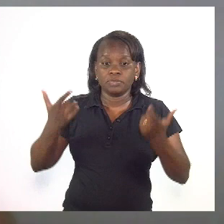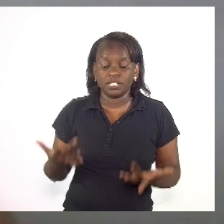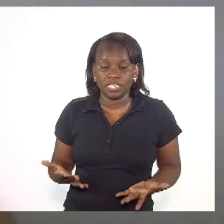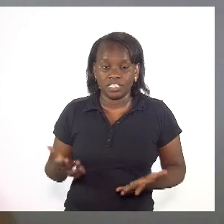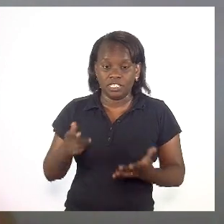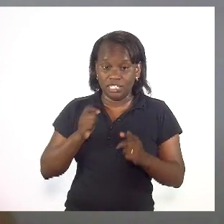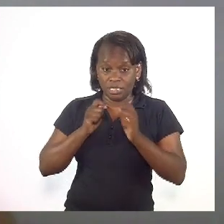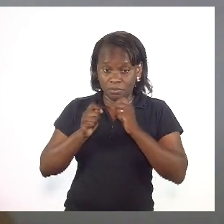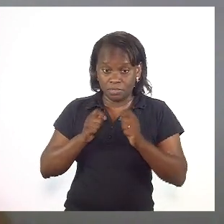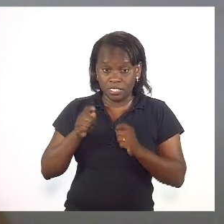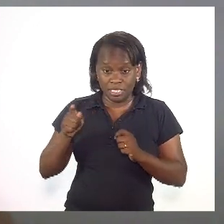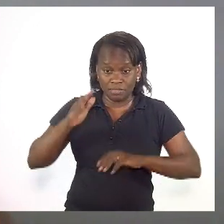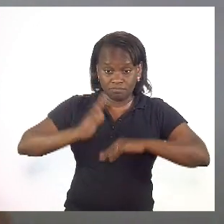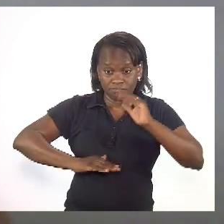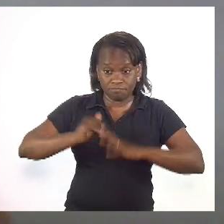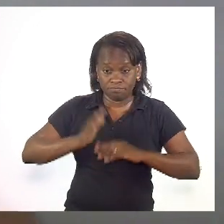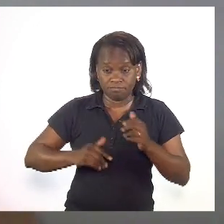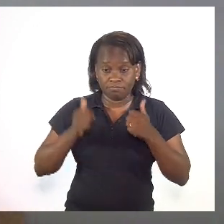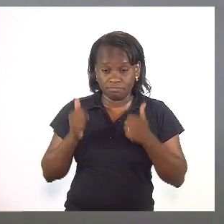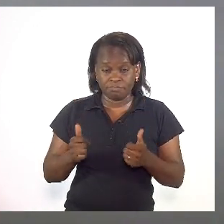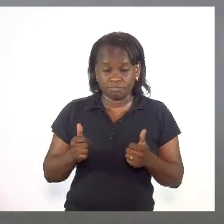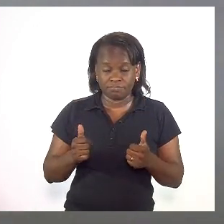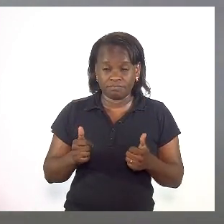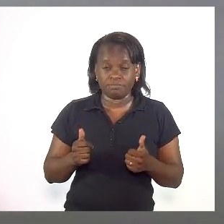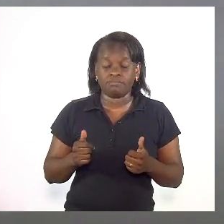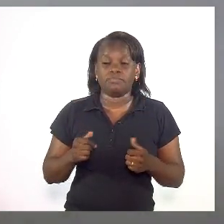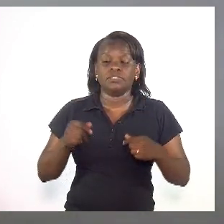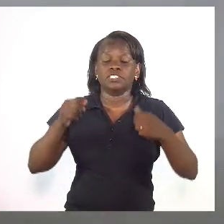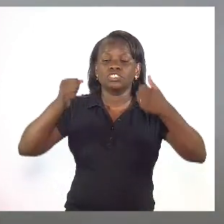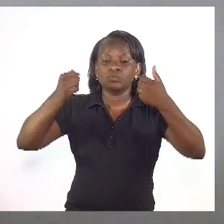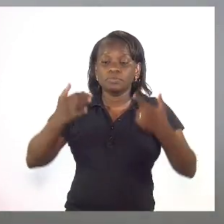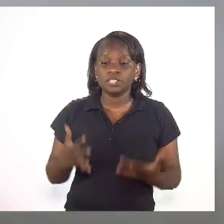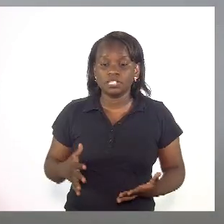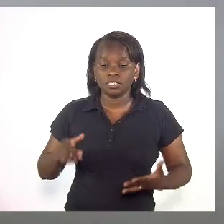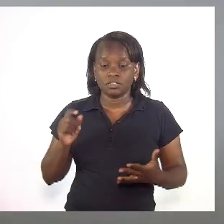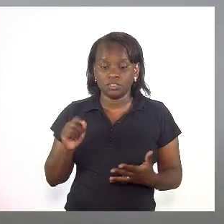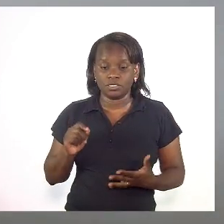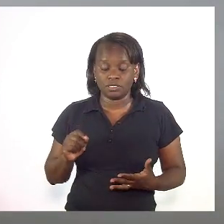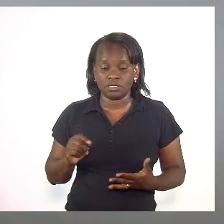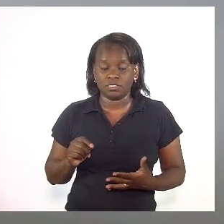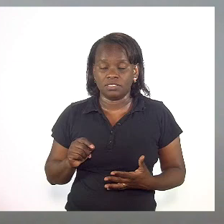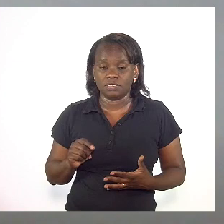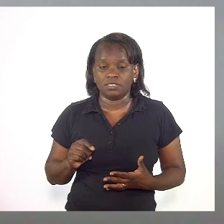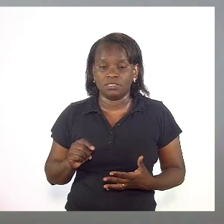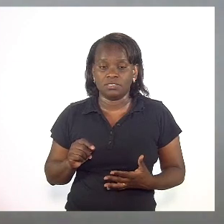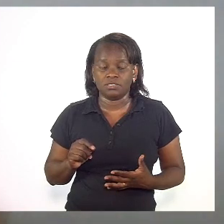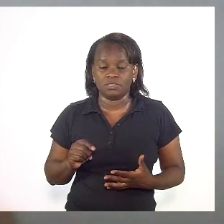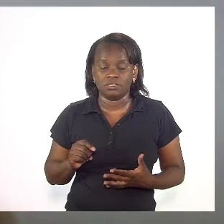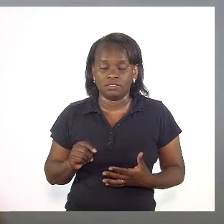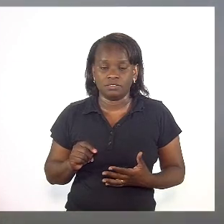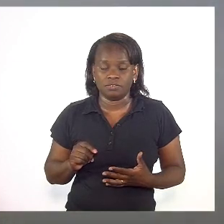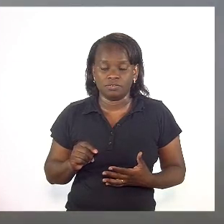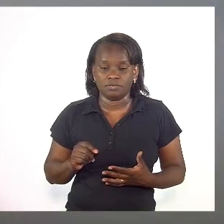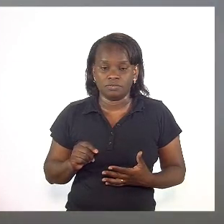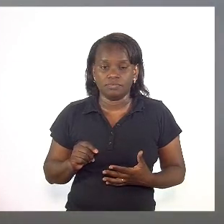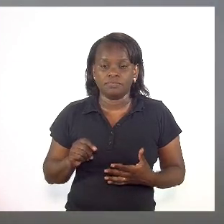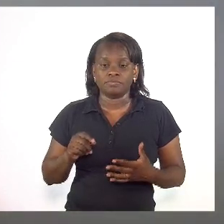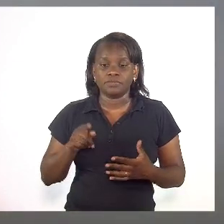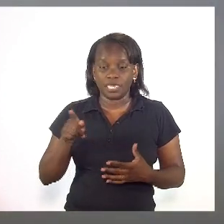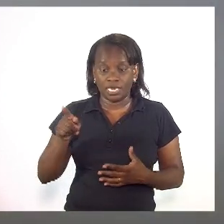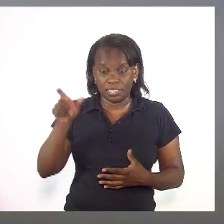um jornalista é competente, se refere a